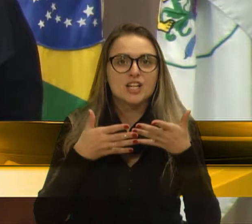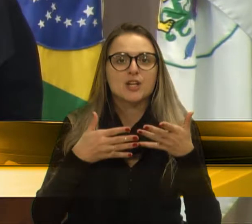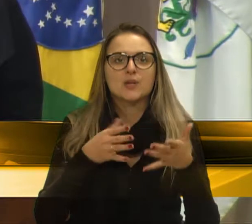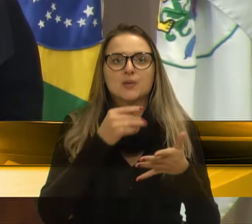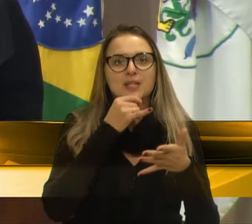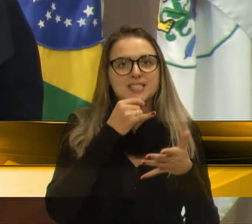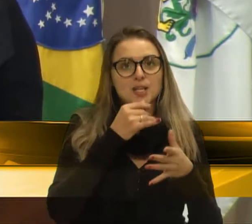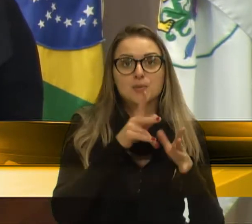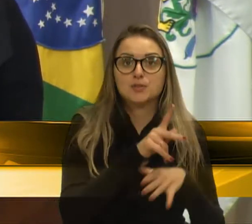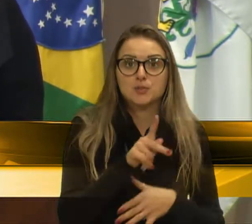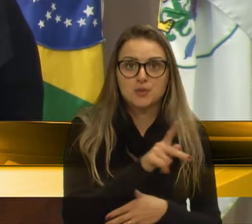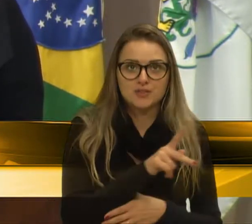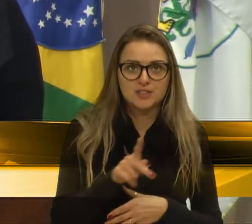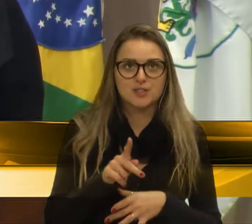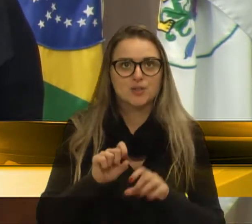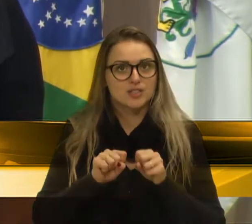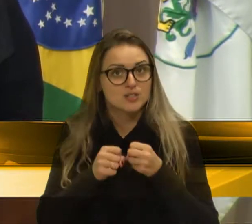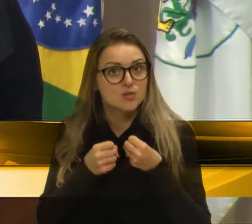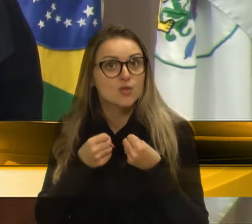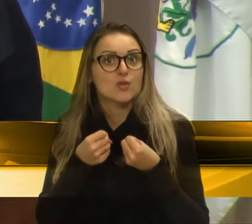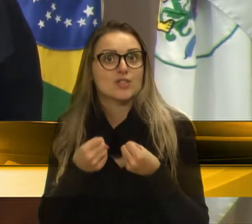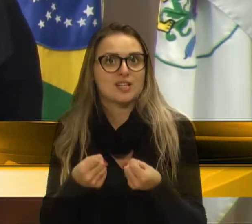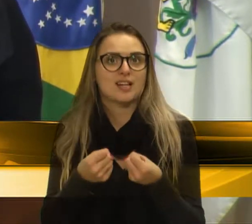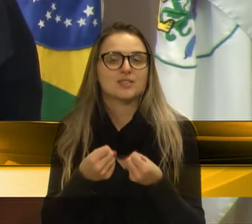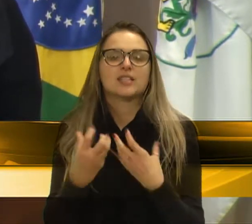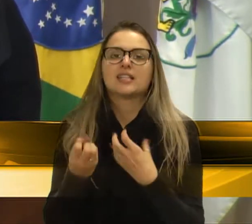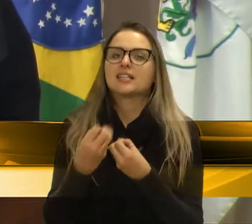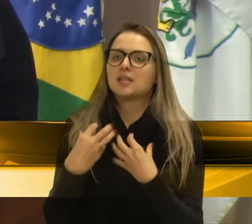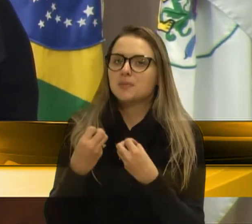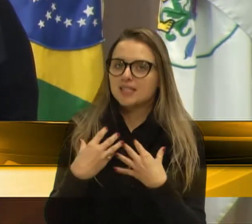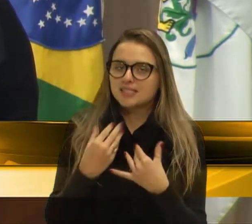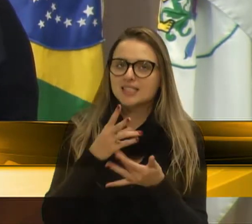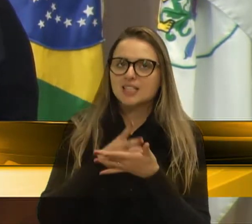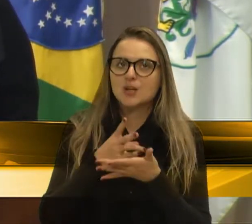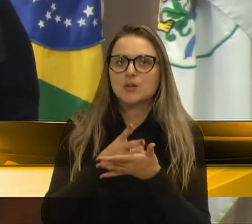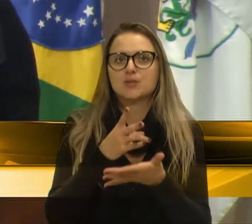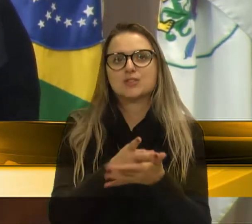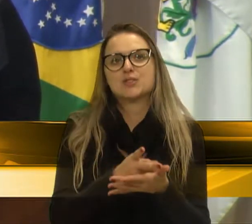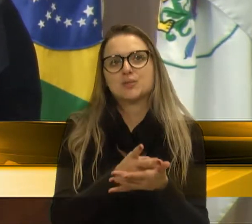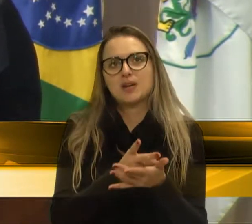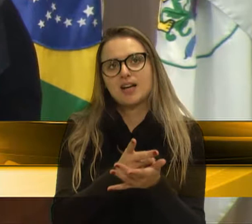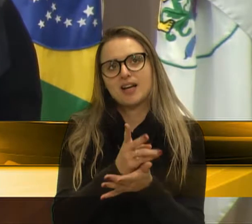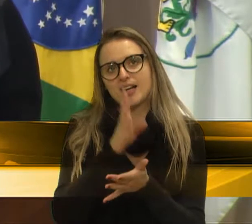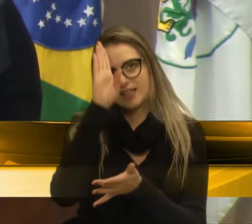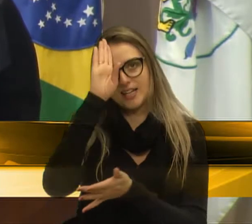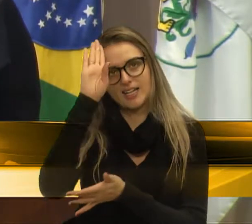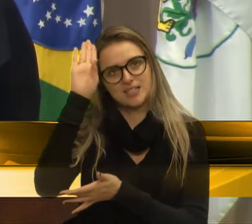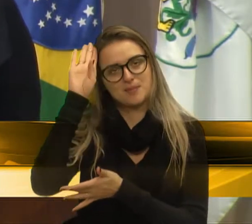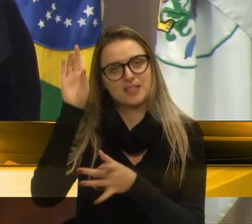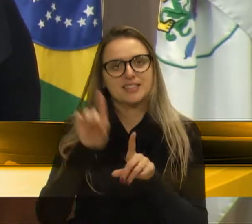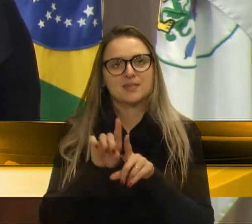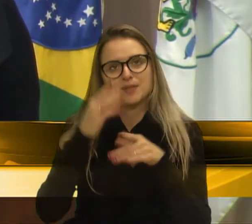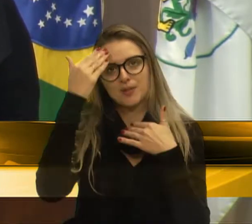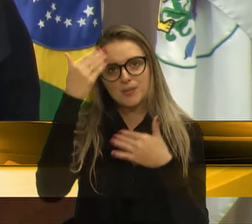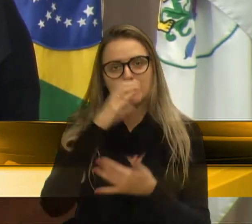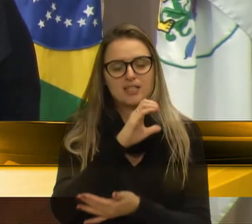professor, dedicado, que me inspira a seguir nesse caminho acadêmico também. Obrigada, Carlos.